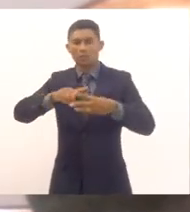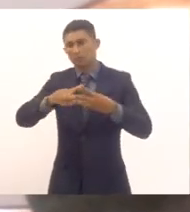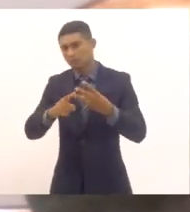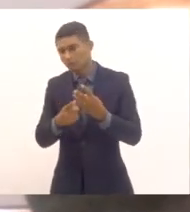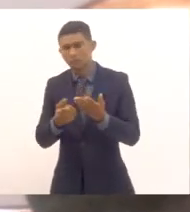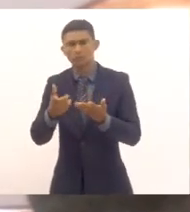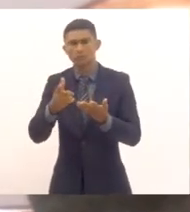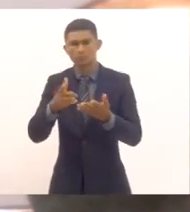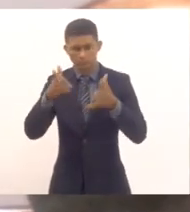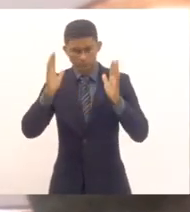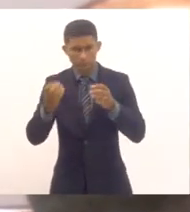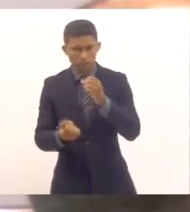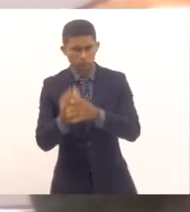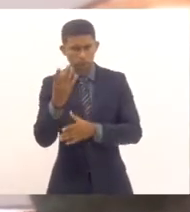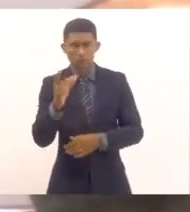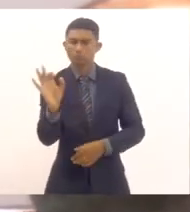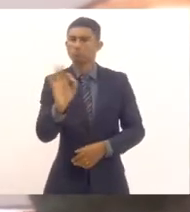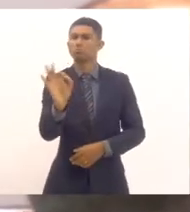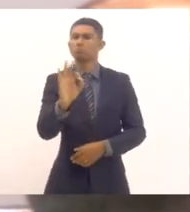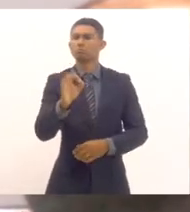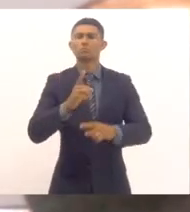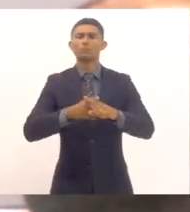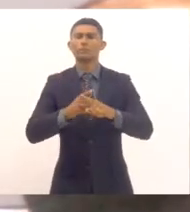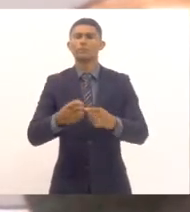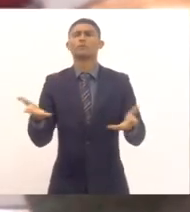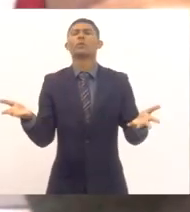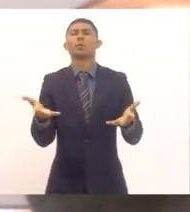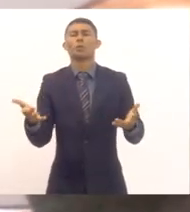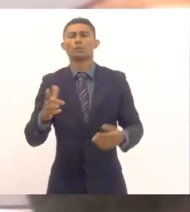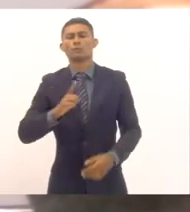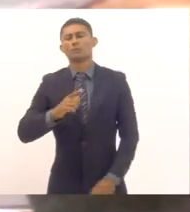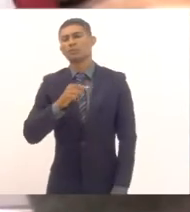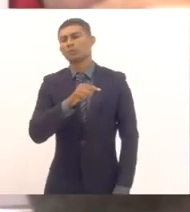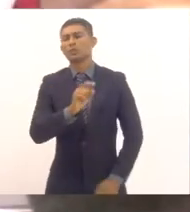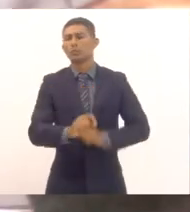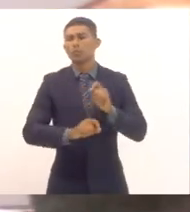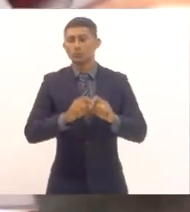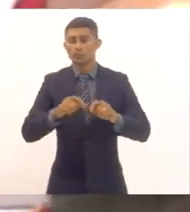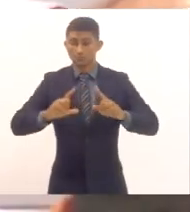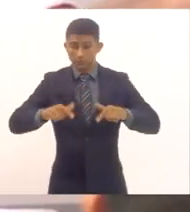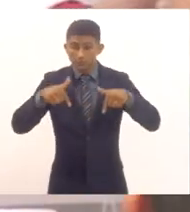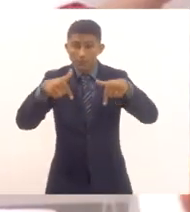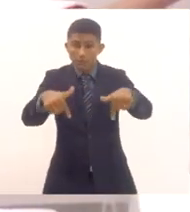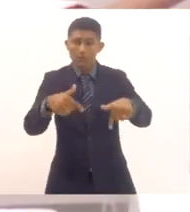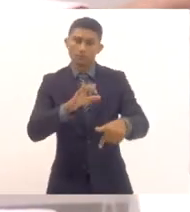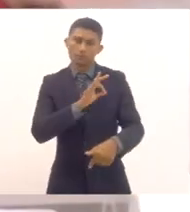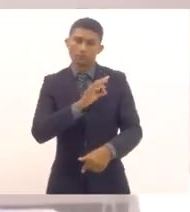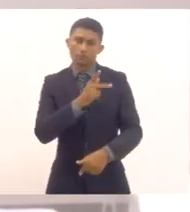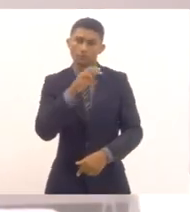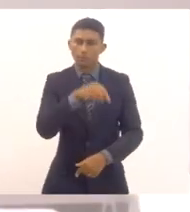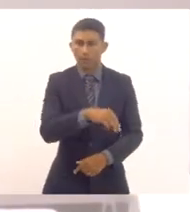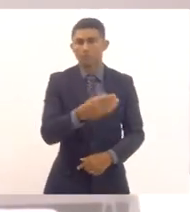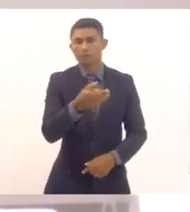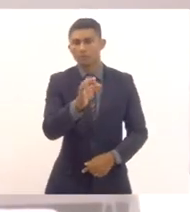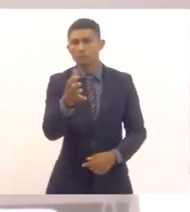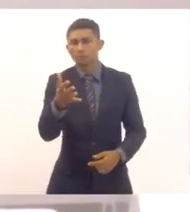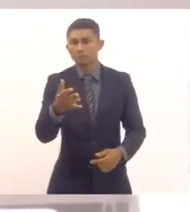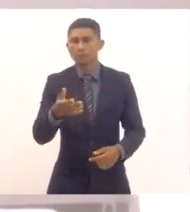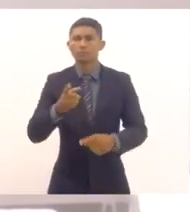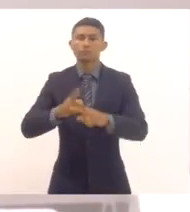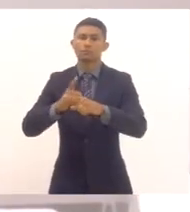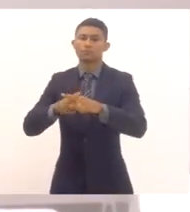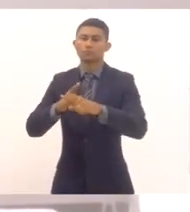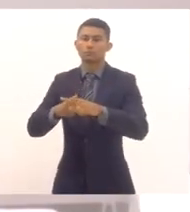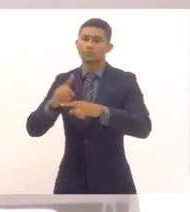que eu vi não aconteceu porque eu que existe hoje efetivamente suas ações são realizadas pela polícia militar através da solicitação